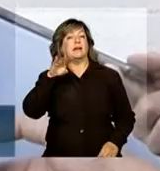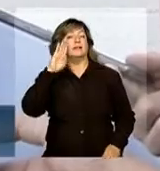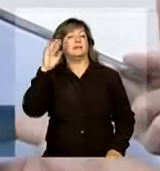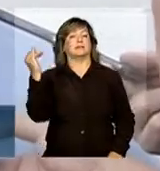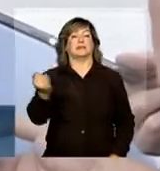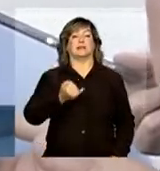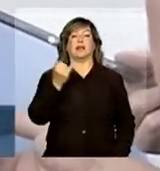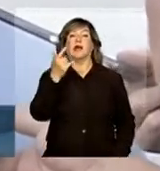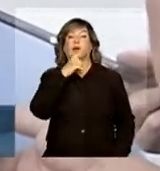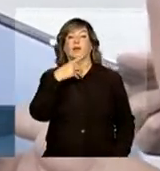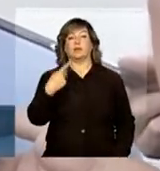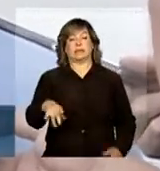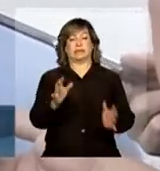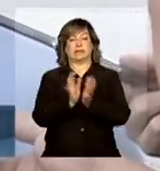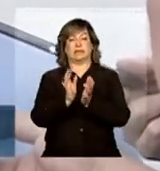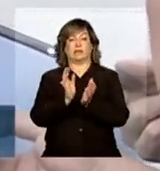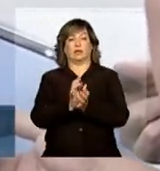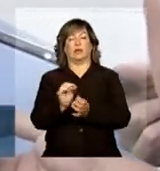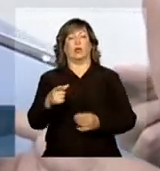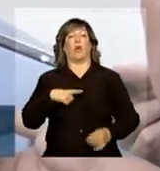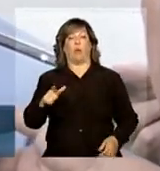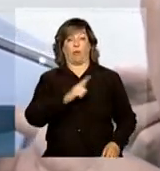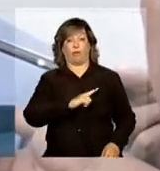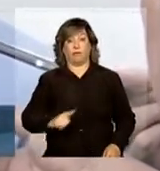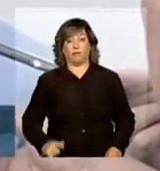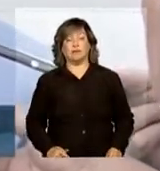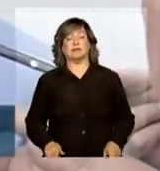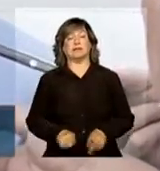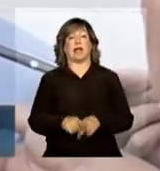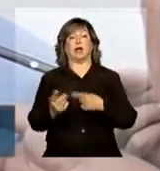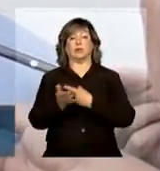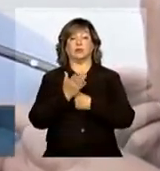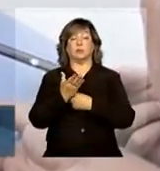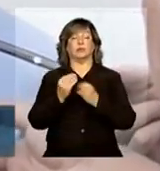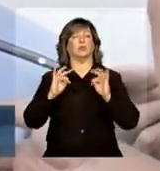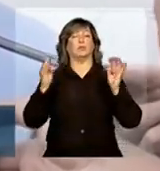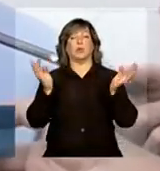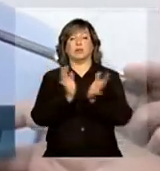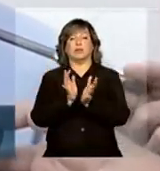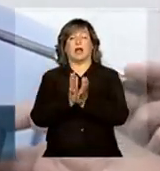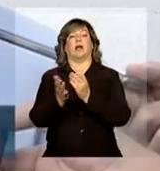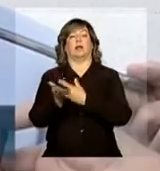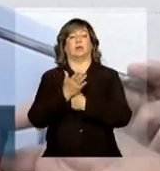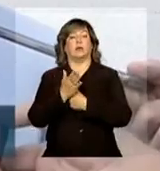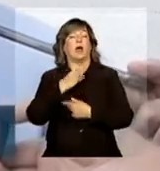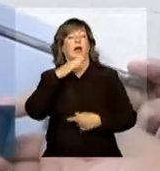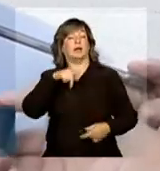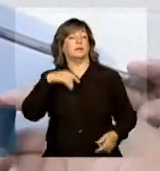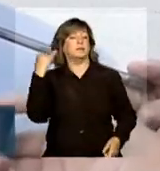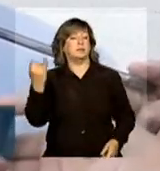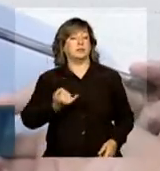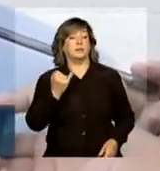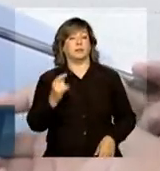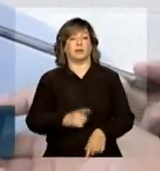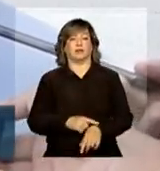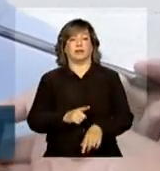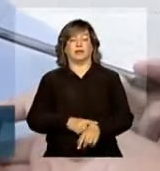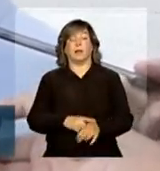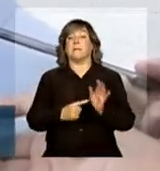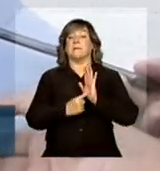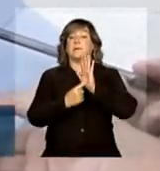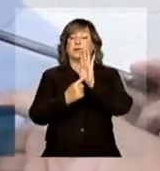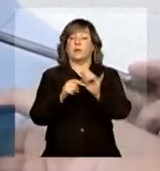setor. O governador Sival nos ajudou nisso, todo o setor ajudou. Eu acho que é um momento ímpar de nós mostrarmos